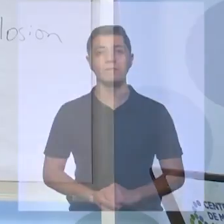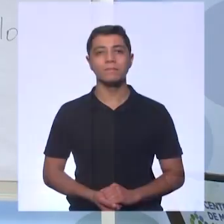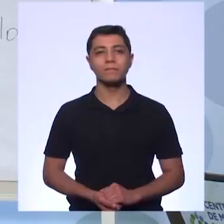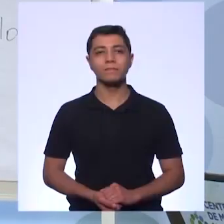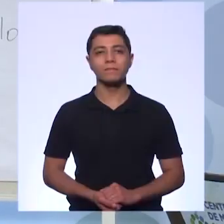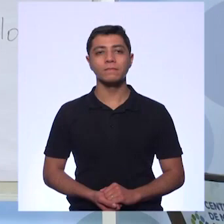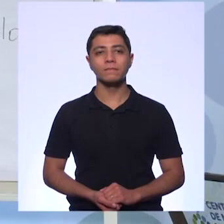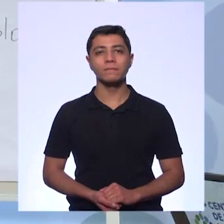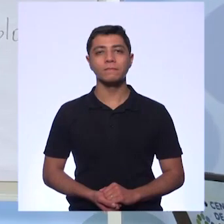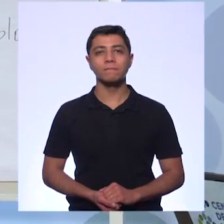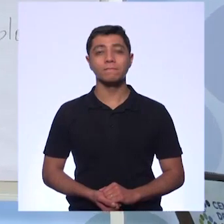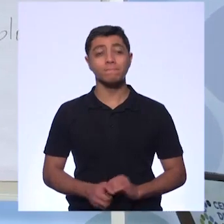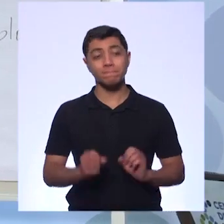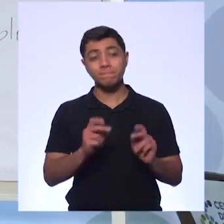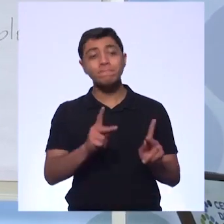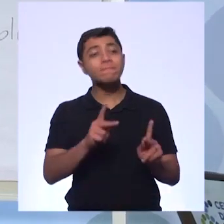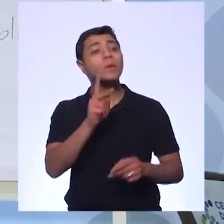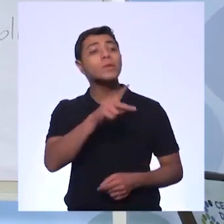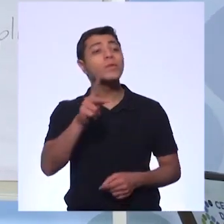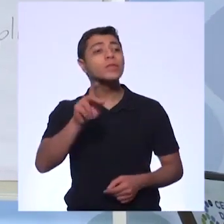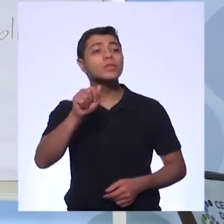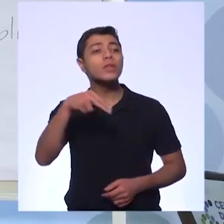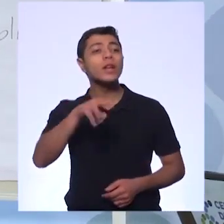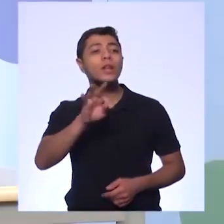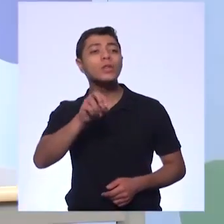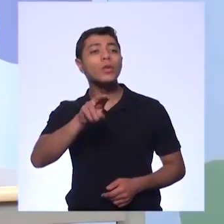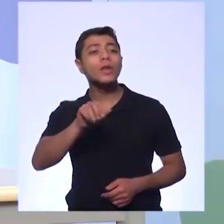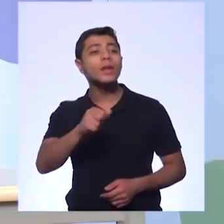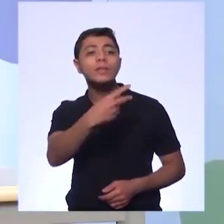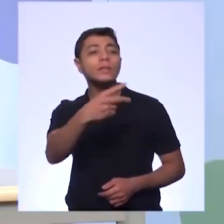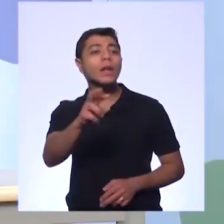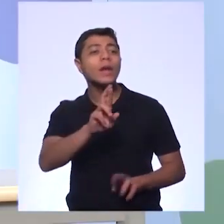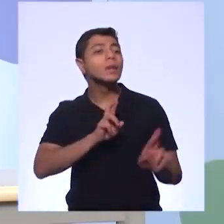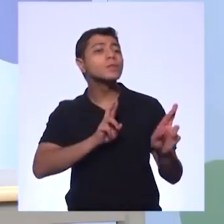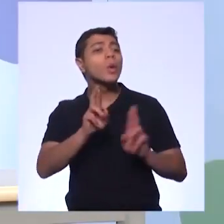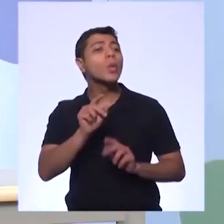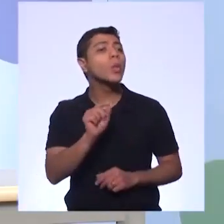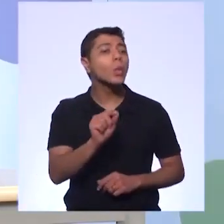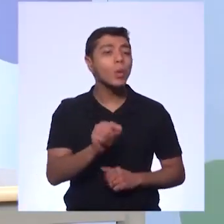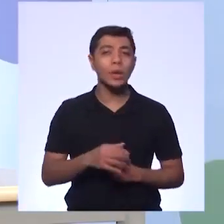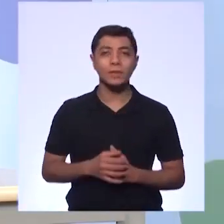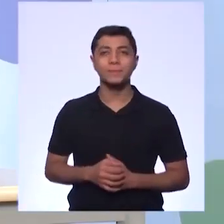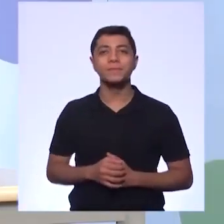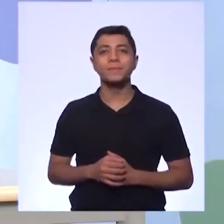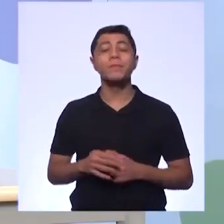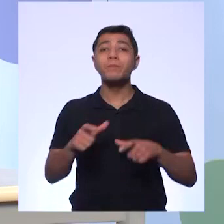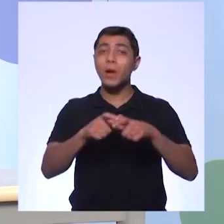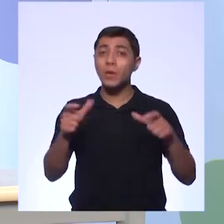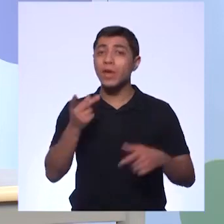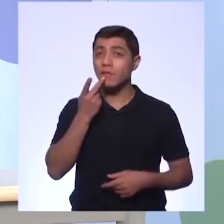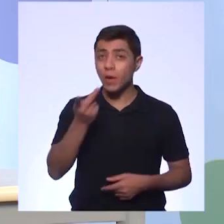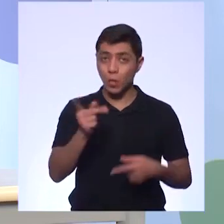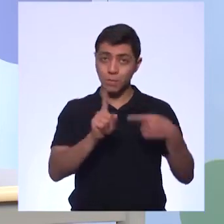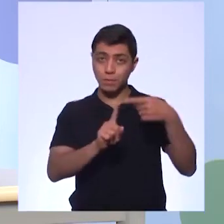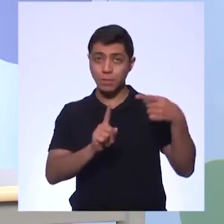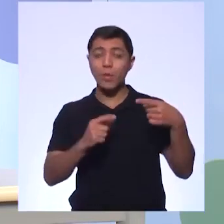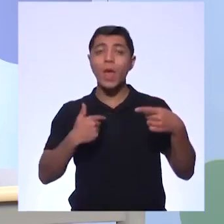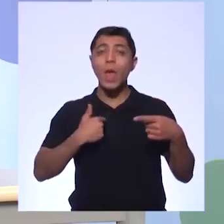Muito bem. Professora Antônia, que resposta nós temos? Olha, a maioria, Ed, colocou I know energy, Uhum.